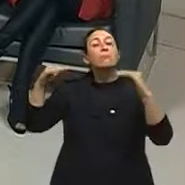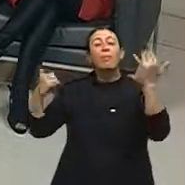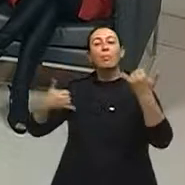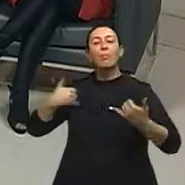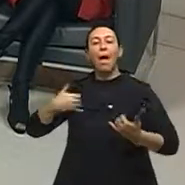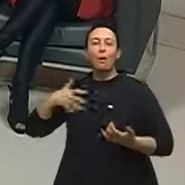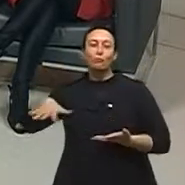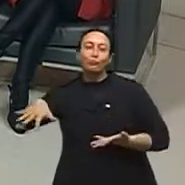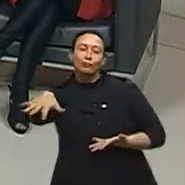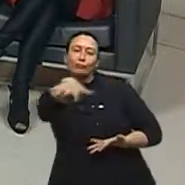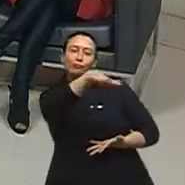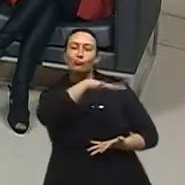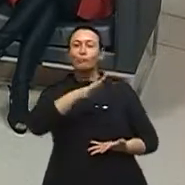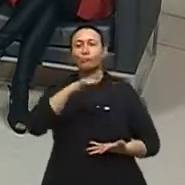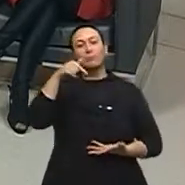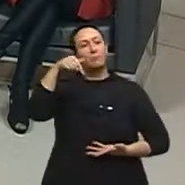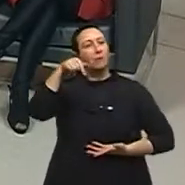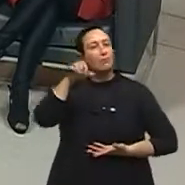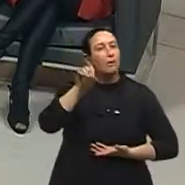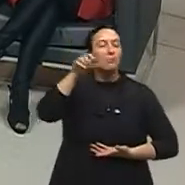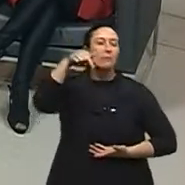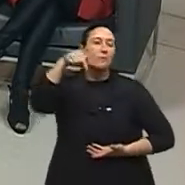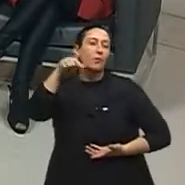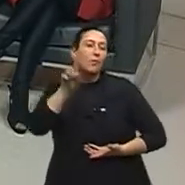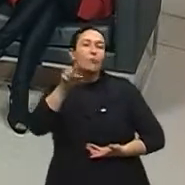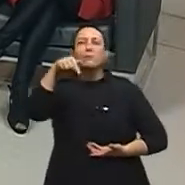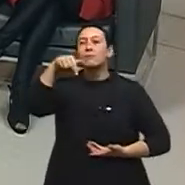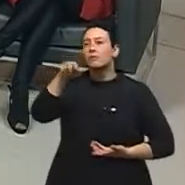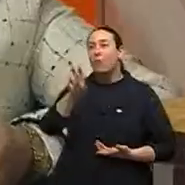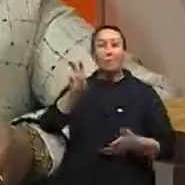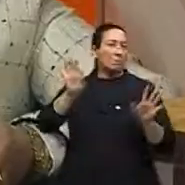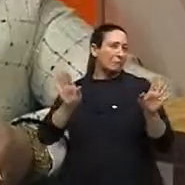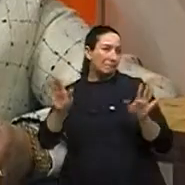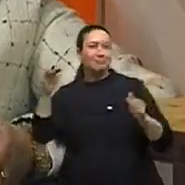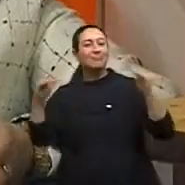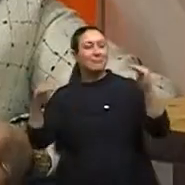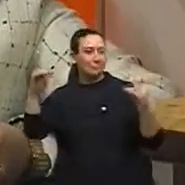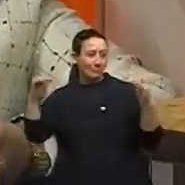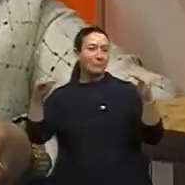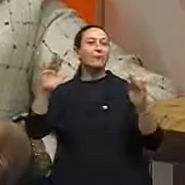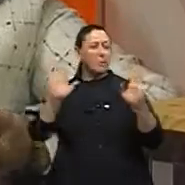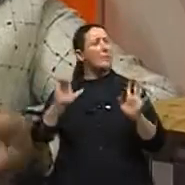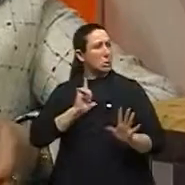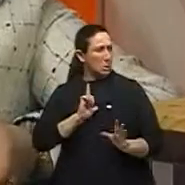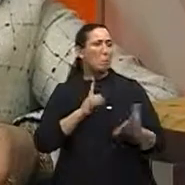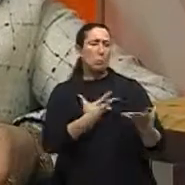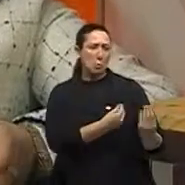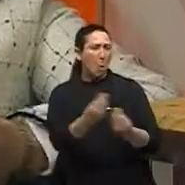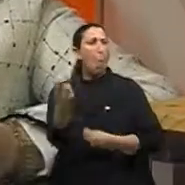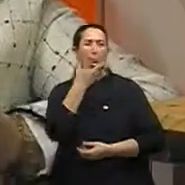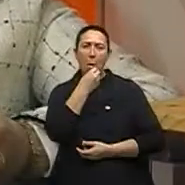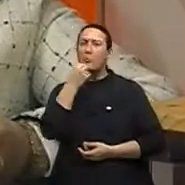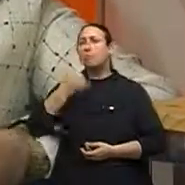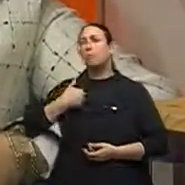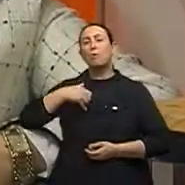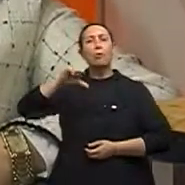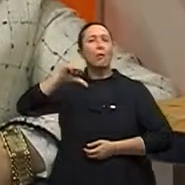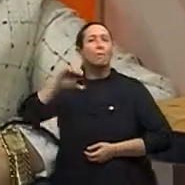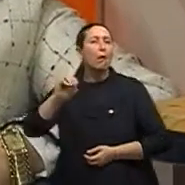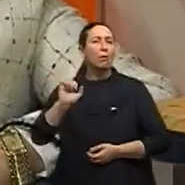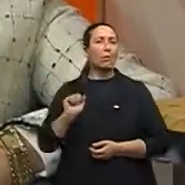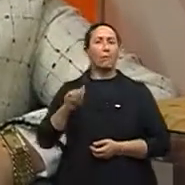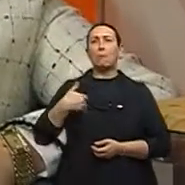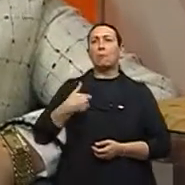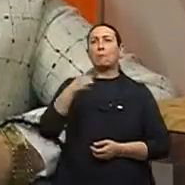de norte a sul ele em média está isso mas o homem tá chegando a 90 100 anos também ele tá vivendo